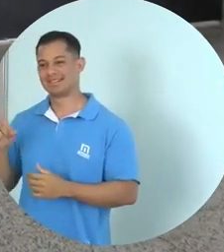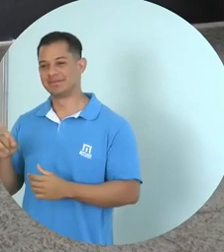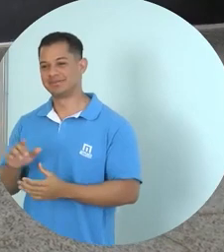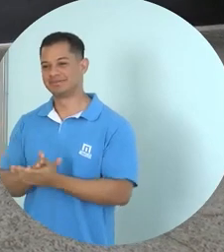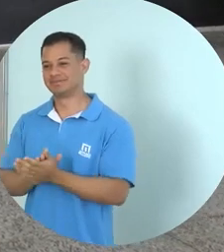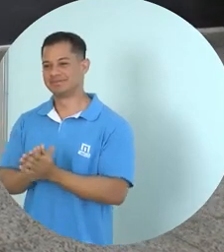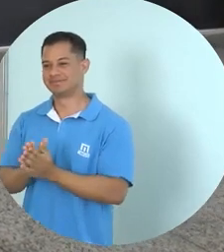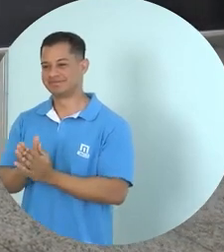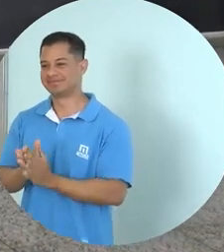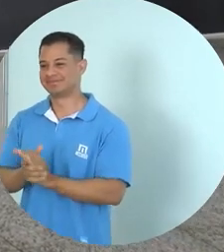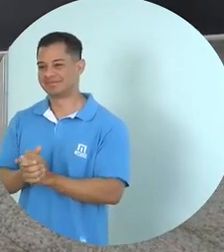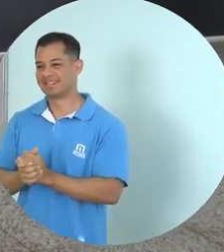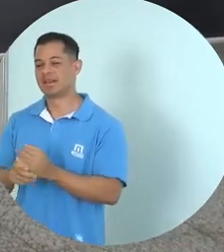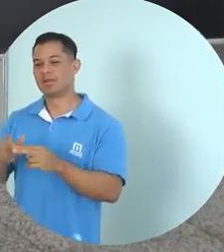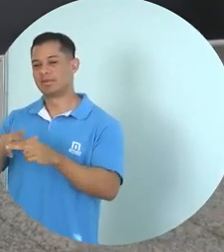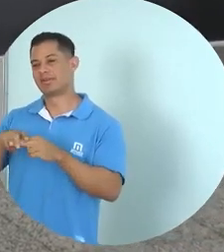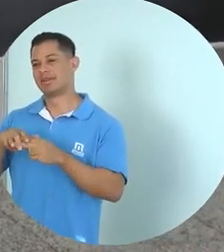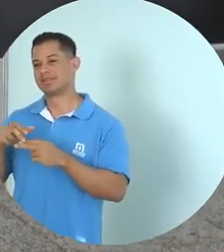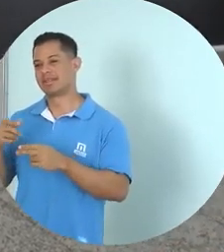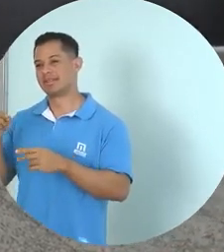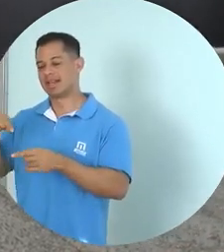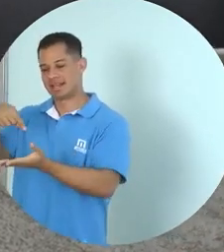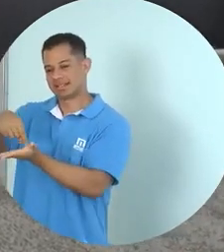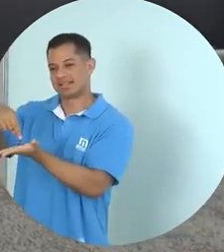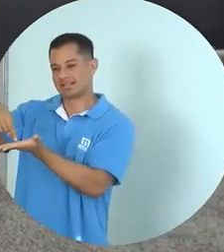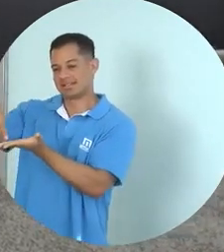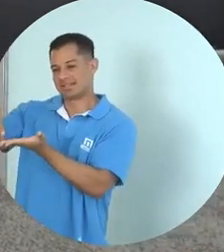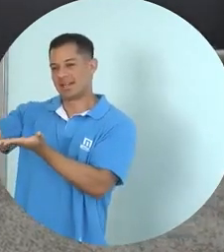Normalmente, a estaca passa essa situação sem nenhuma